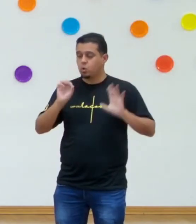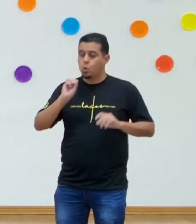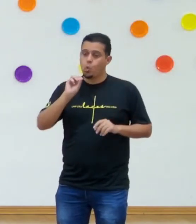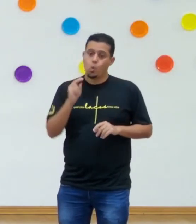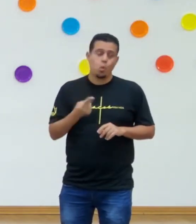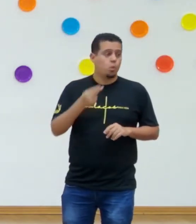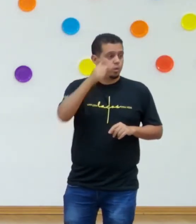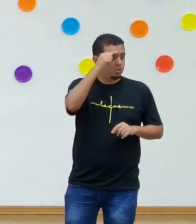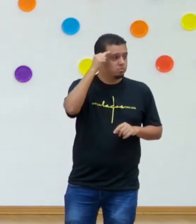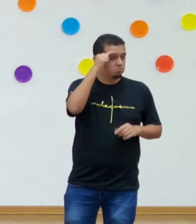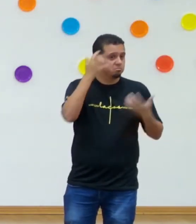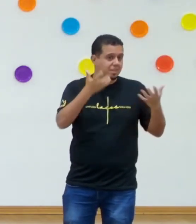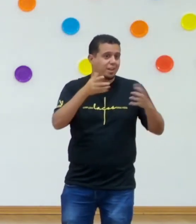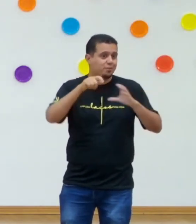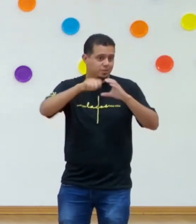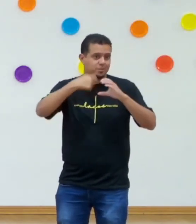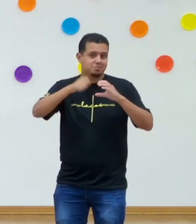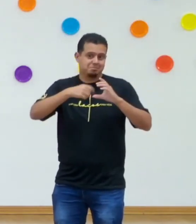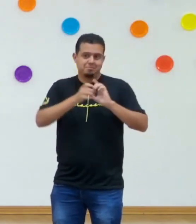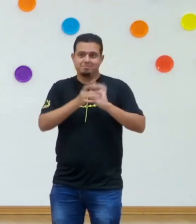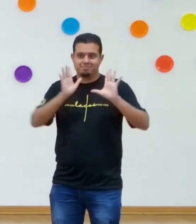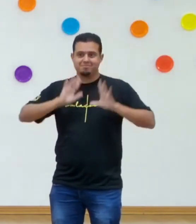quiser fazer algum vídeo, não sei.